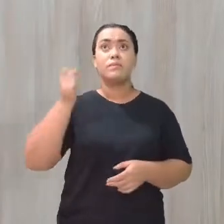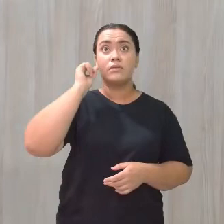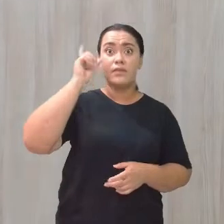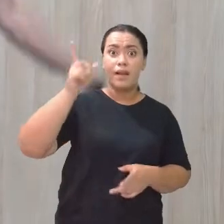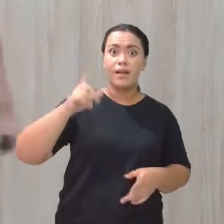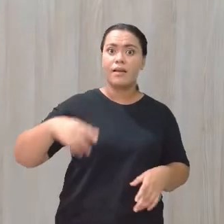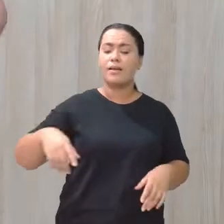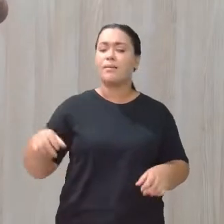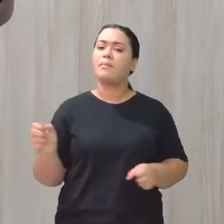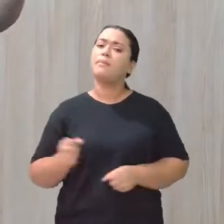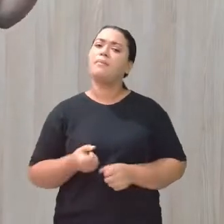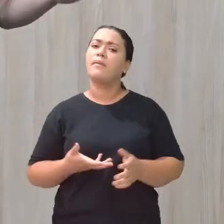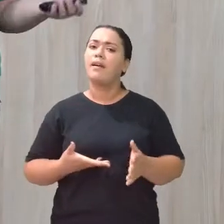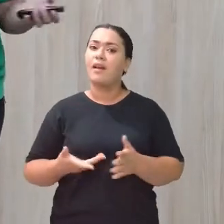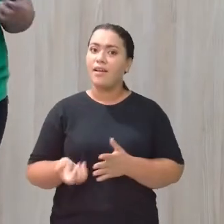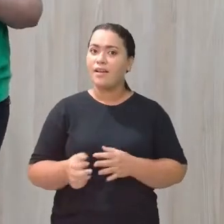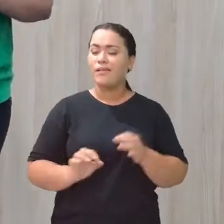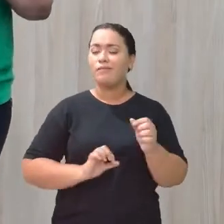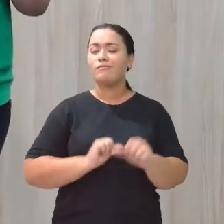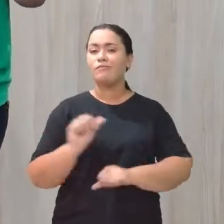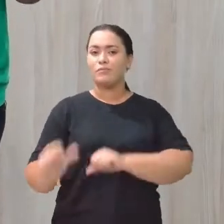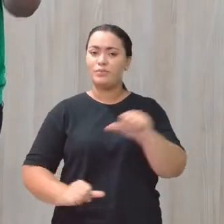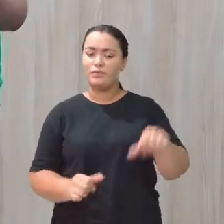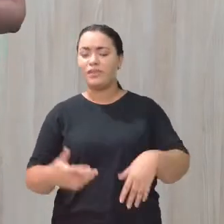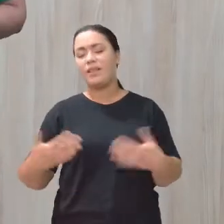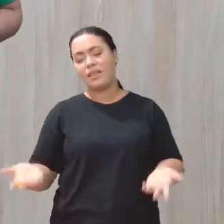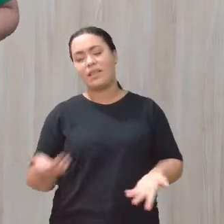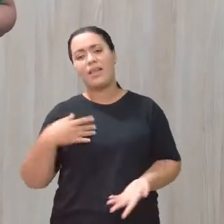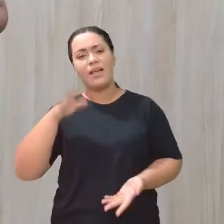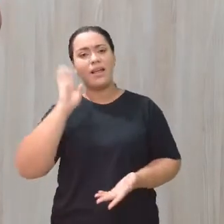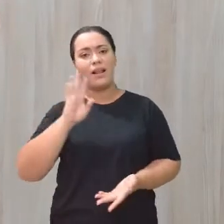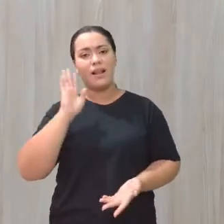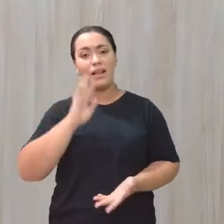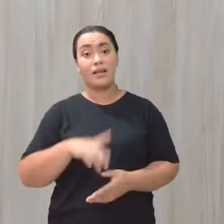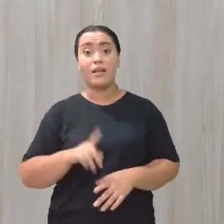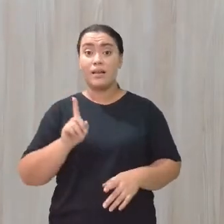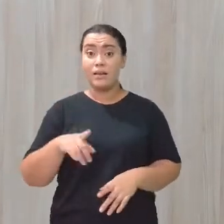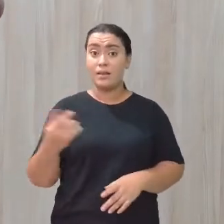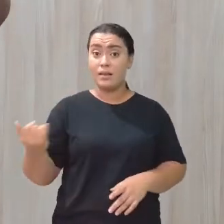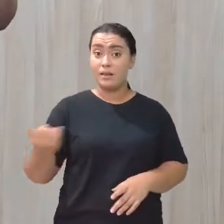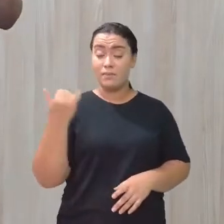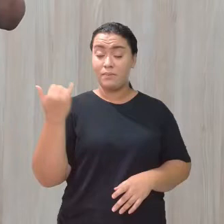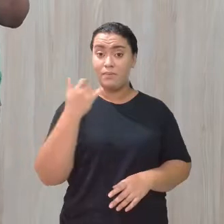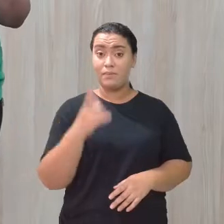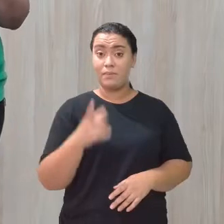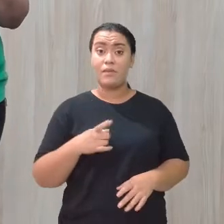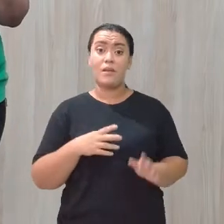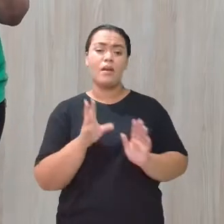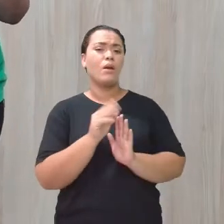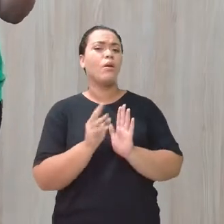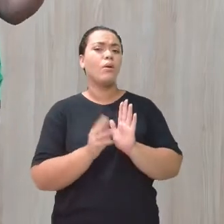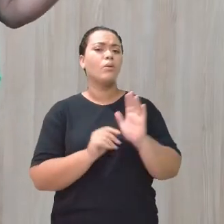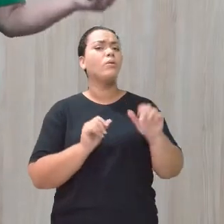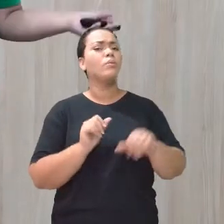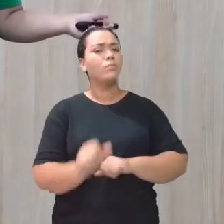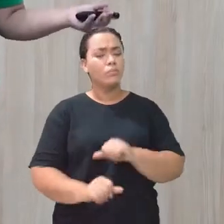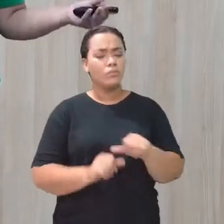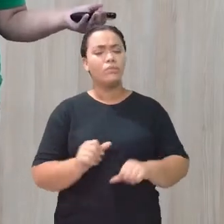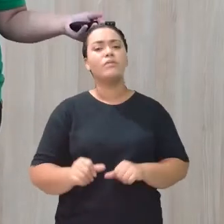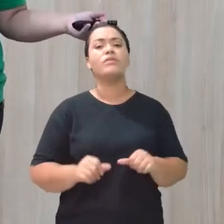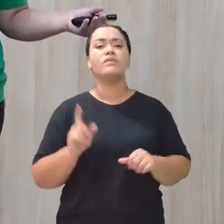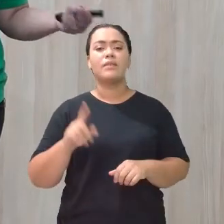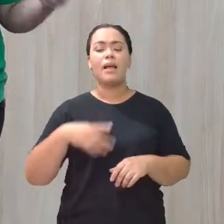lá extraordinária. Poxa, que legal! Então, olha que importante falar. O contexto muda